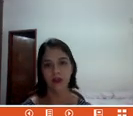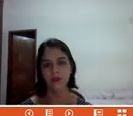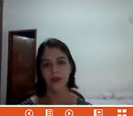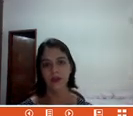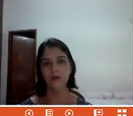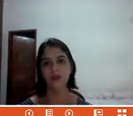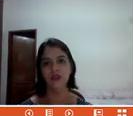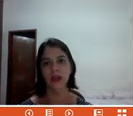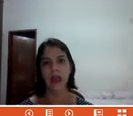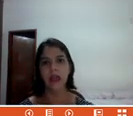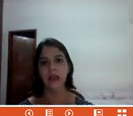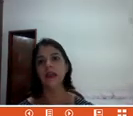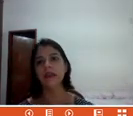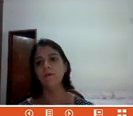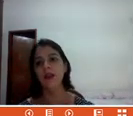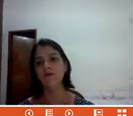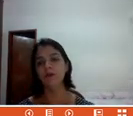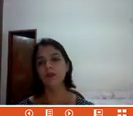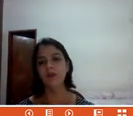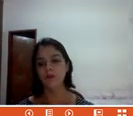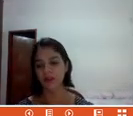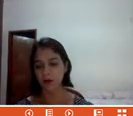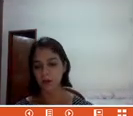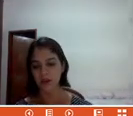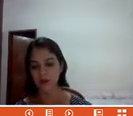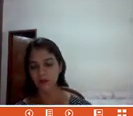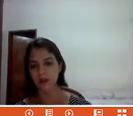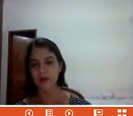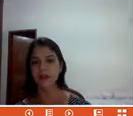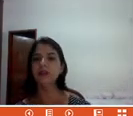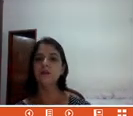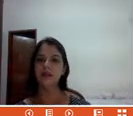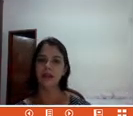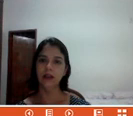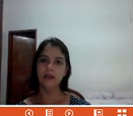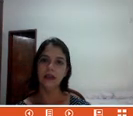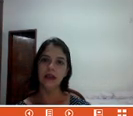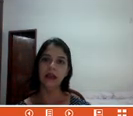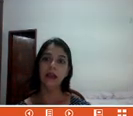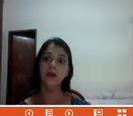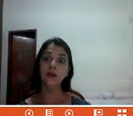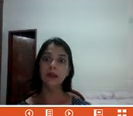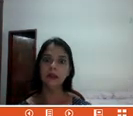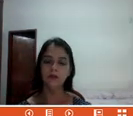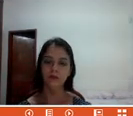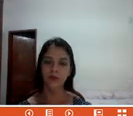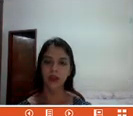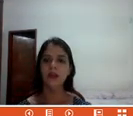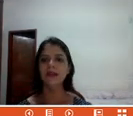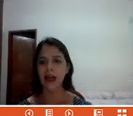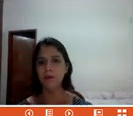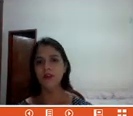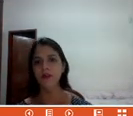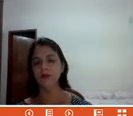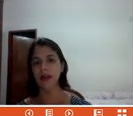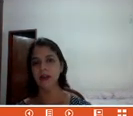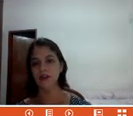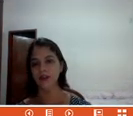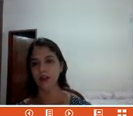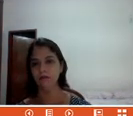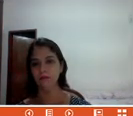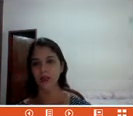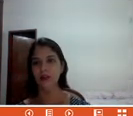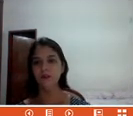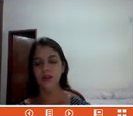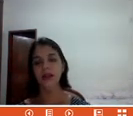nós tivemos até hoje. Que nós sabemos, pessoal, principalmente os professores que estão inseridos aí na inclusão, sabe a dificuldade